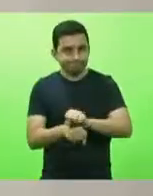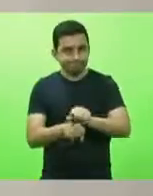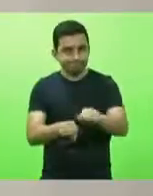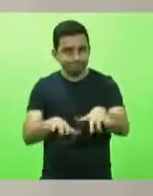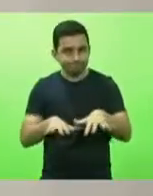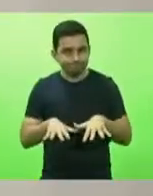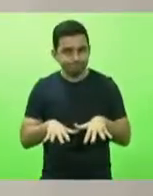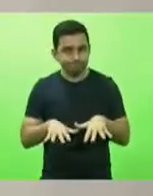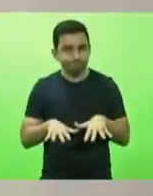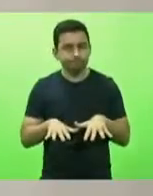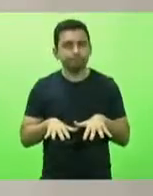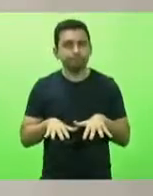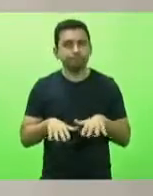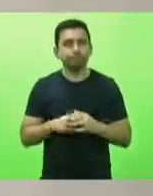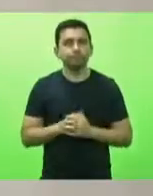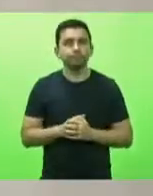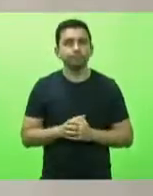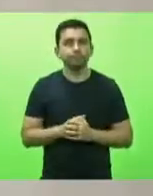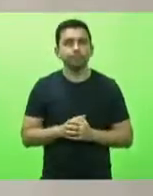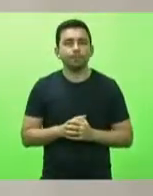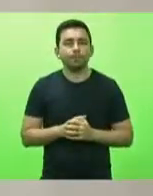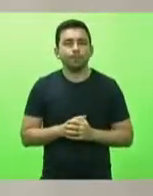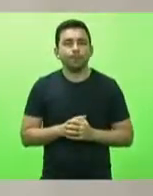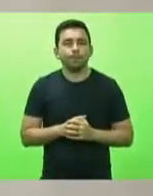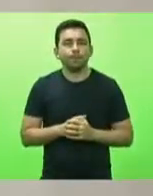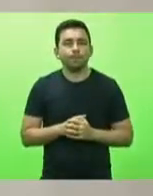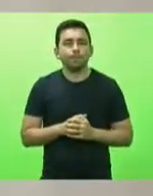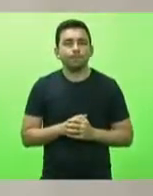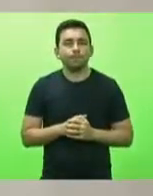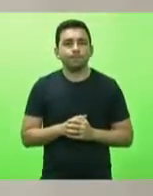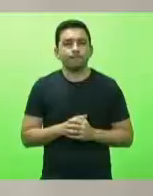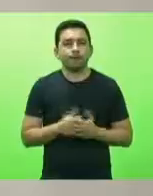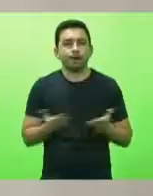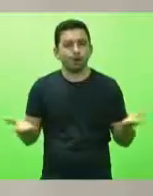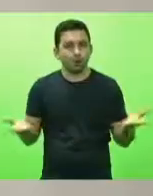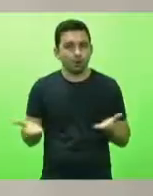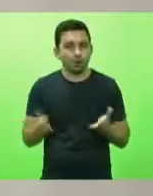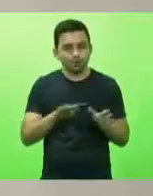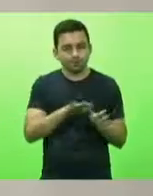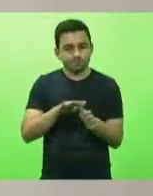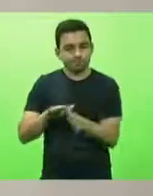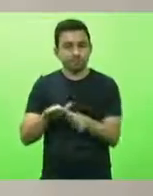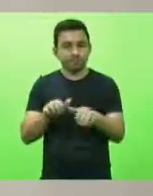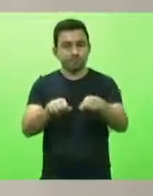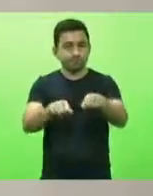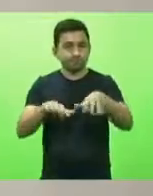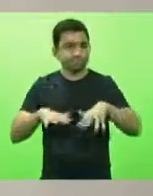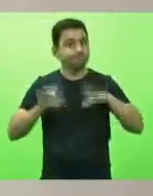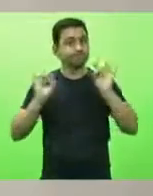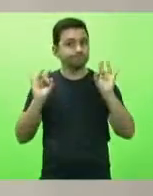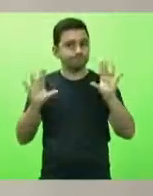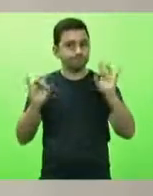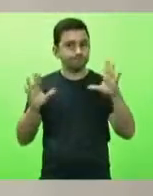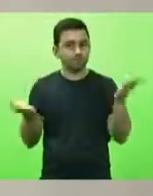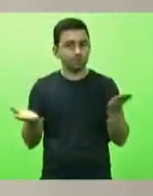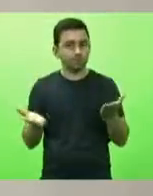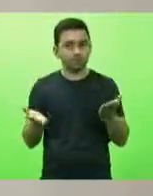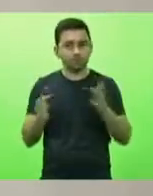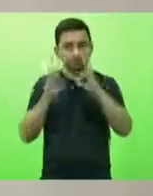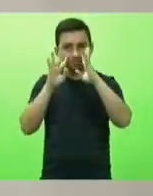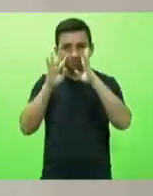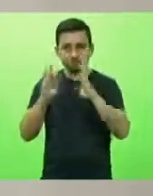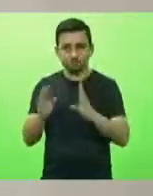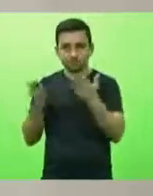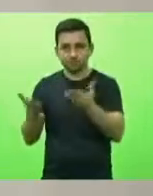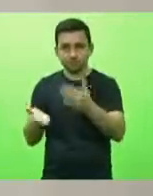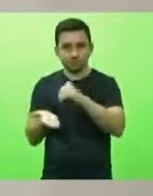sessão para procedermos uma sessão especial para ouvir Sua Excelência